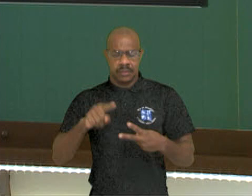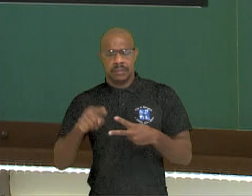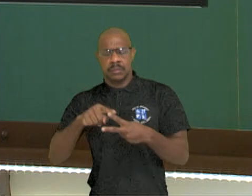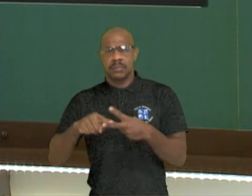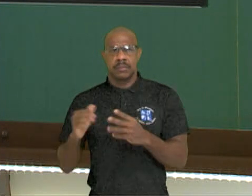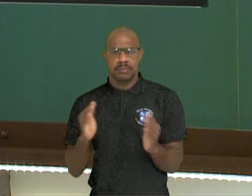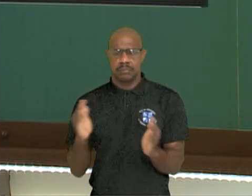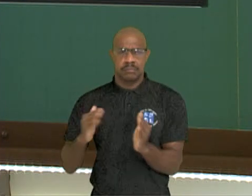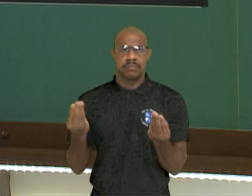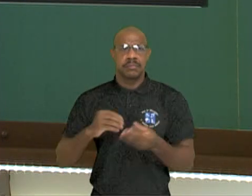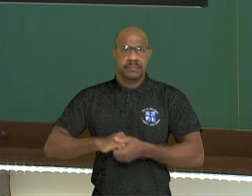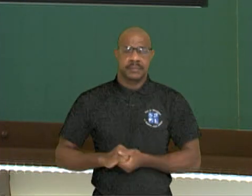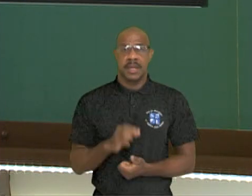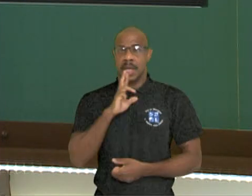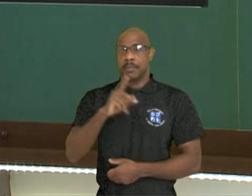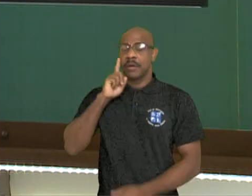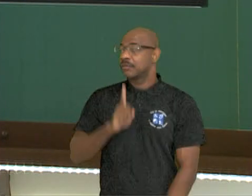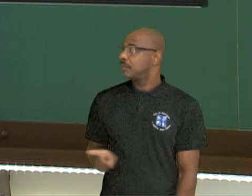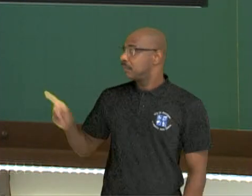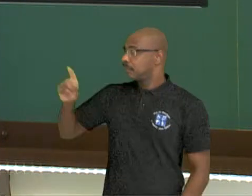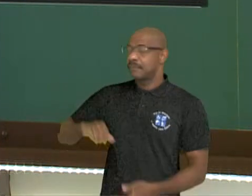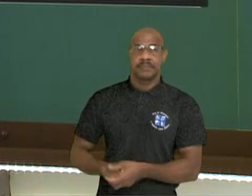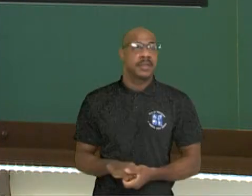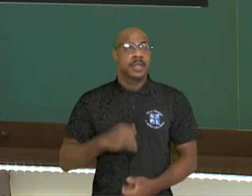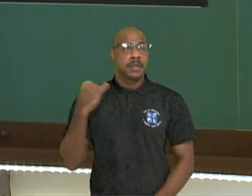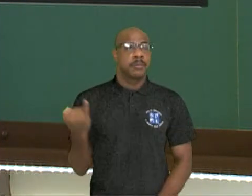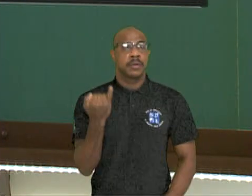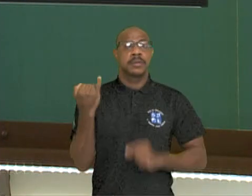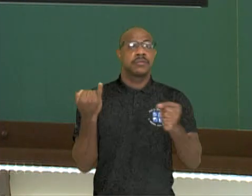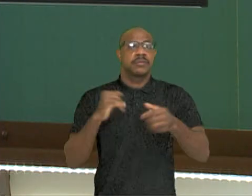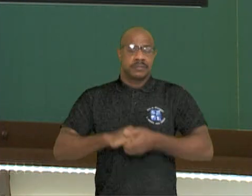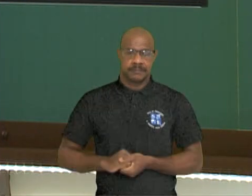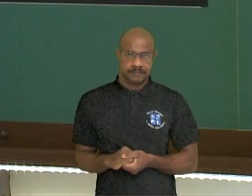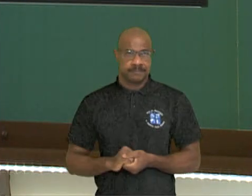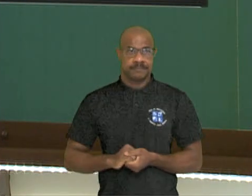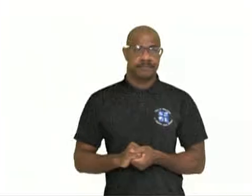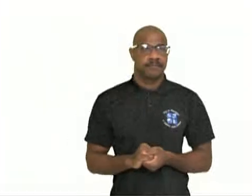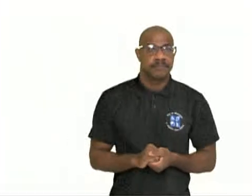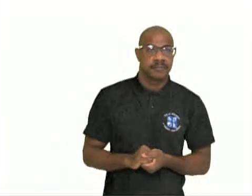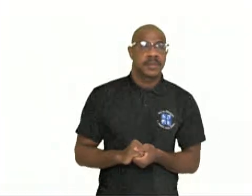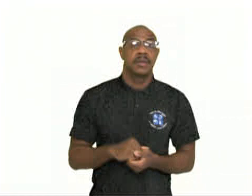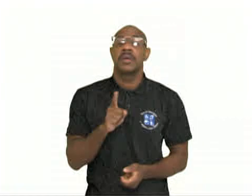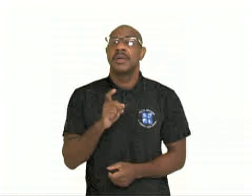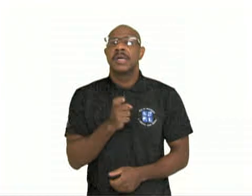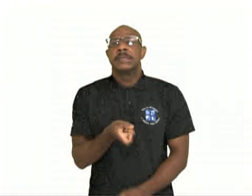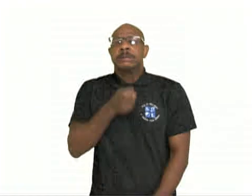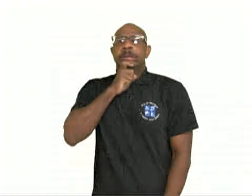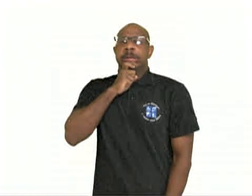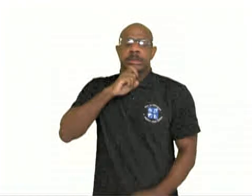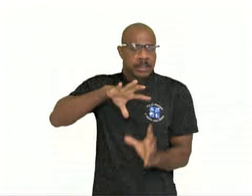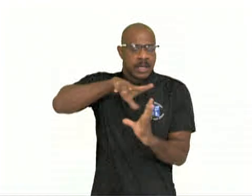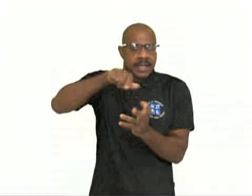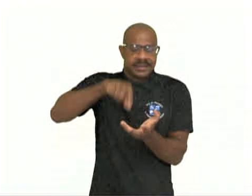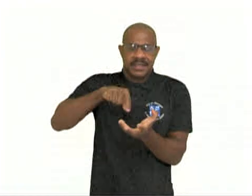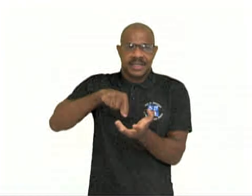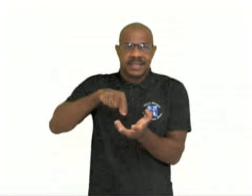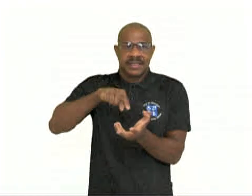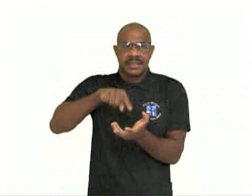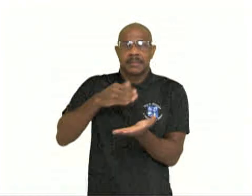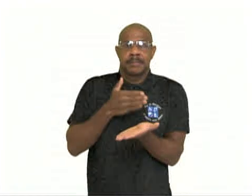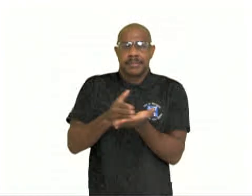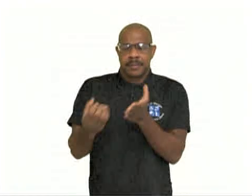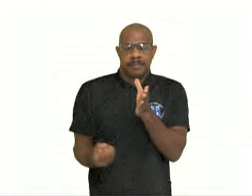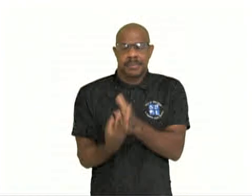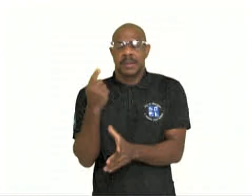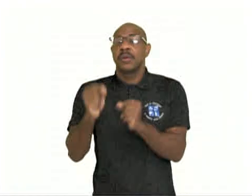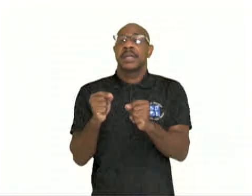lá. Na letra A ali, fator importante do período pré-cambriano, resfriamento da Terra e a formação das primeiras